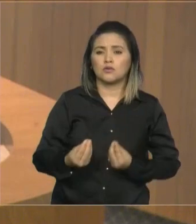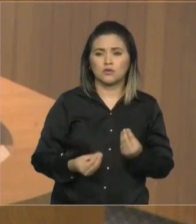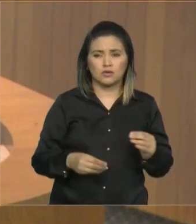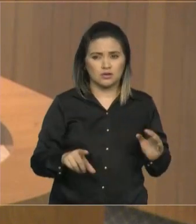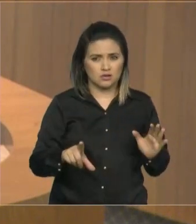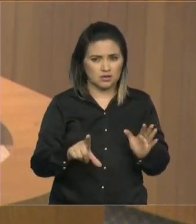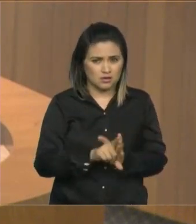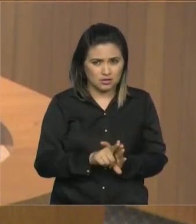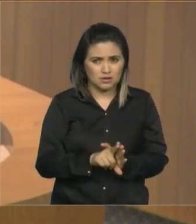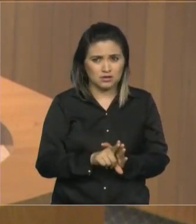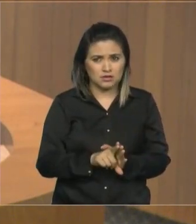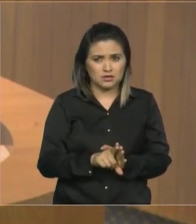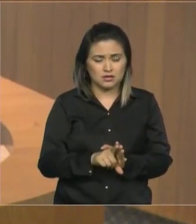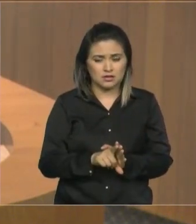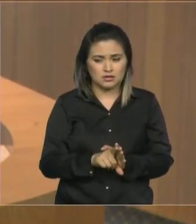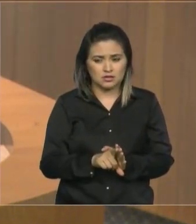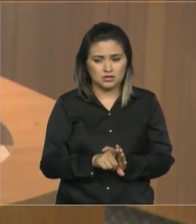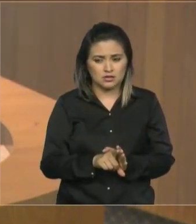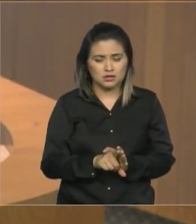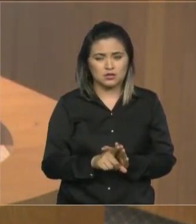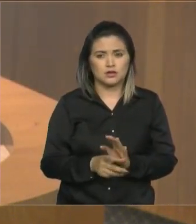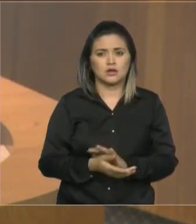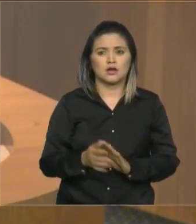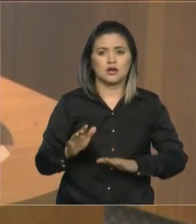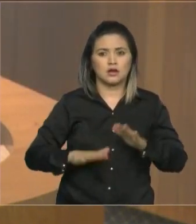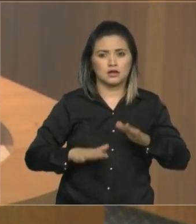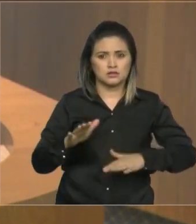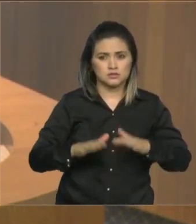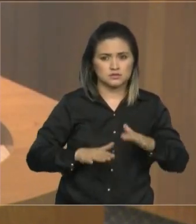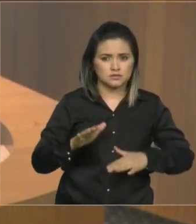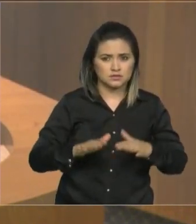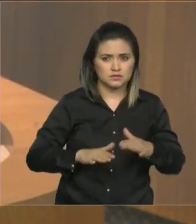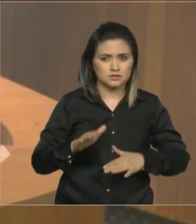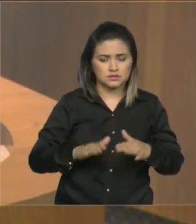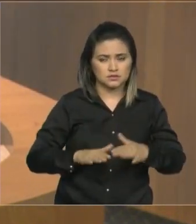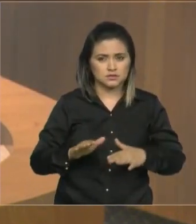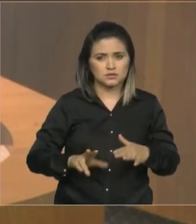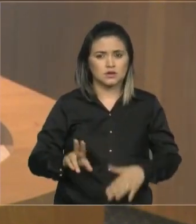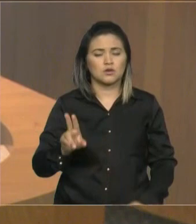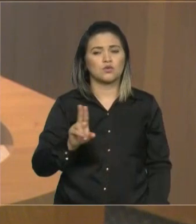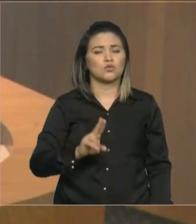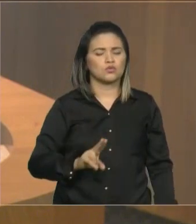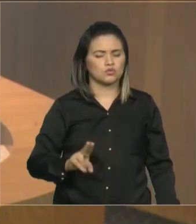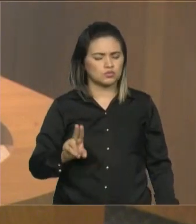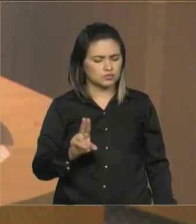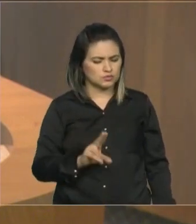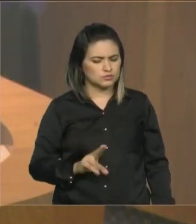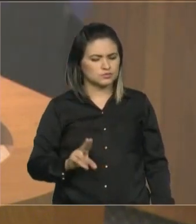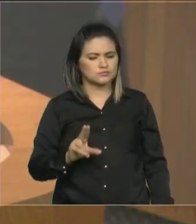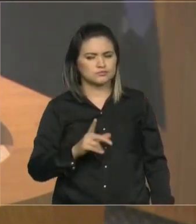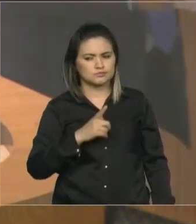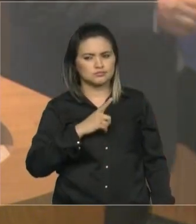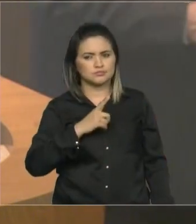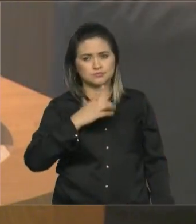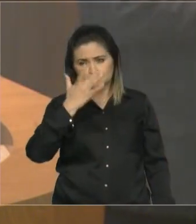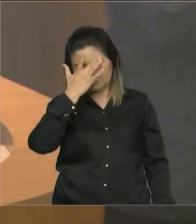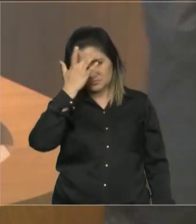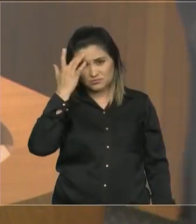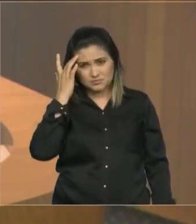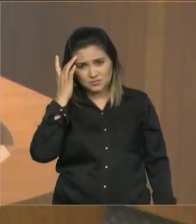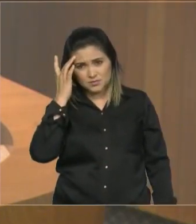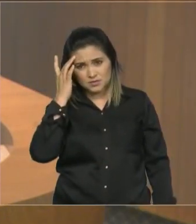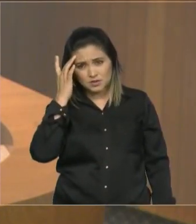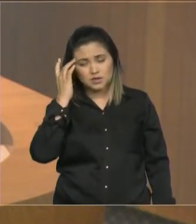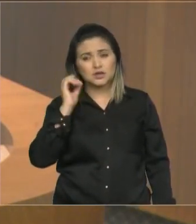devido processo penal, muitas vezes ele tem sido utilizado por servidores investidos de uma